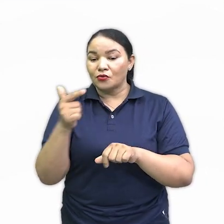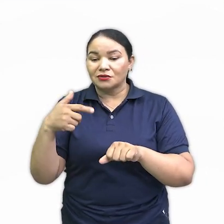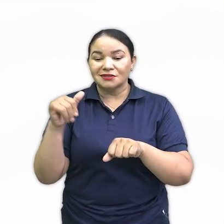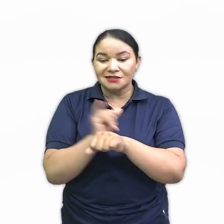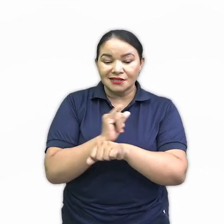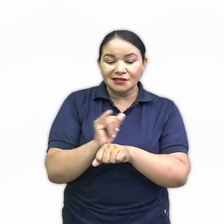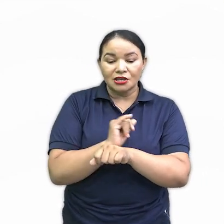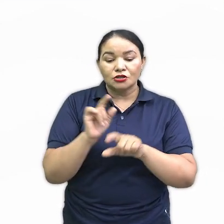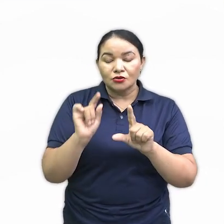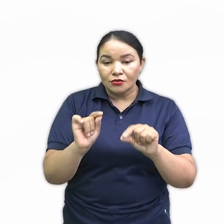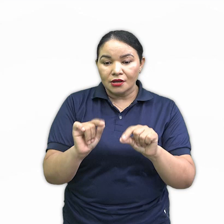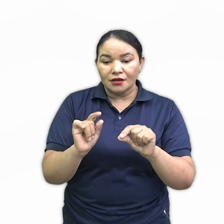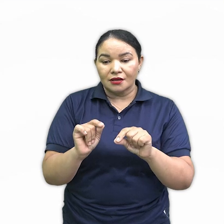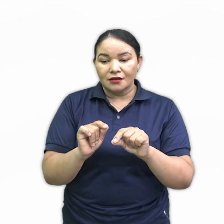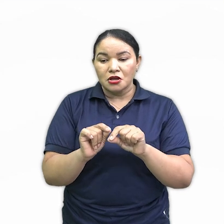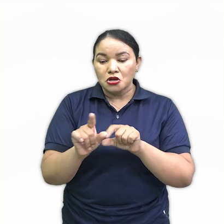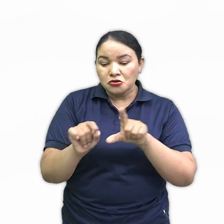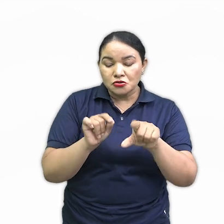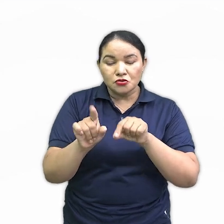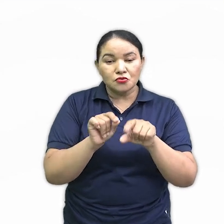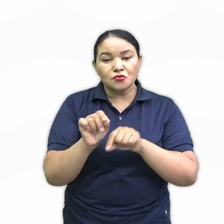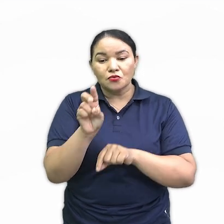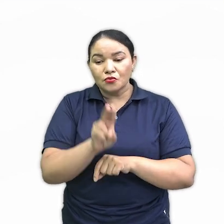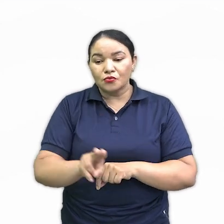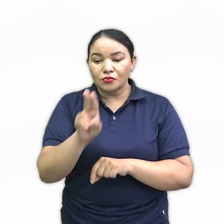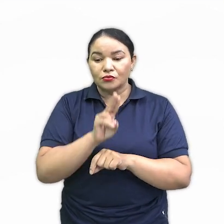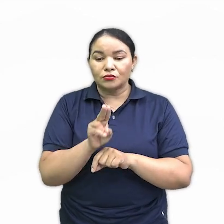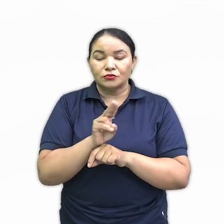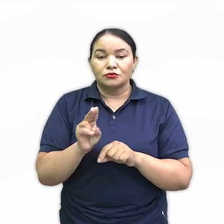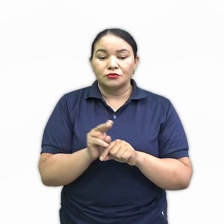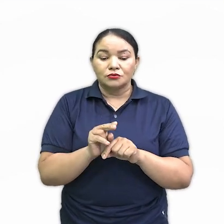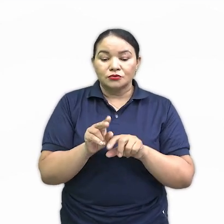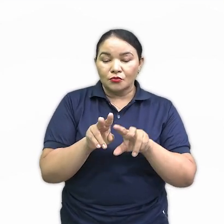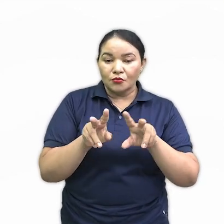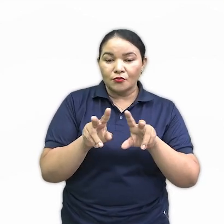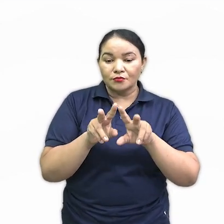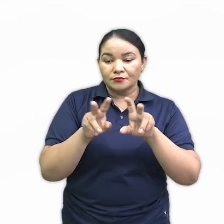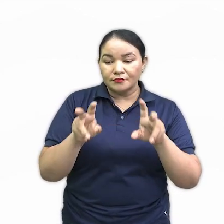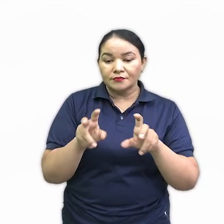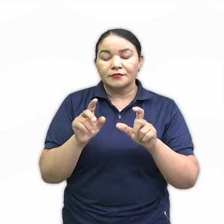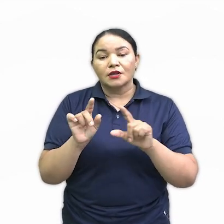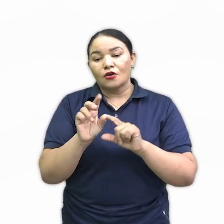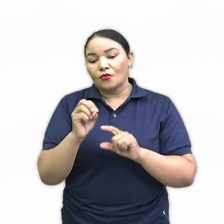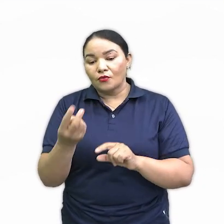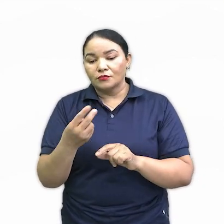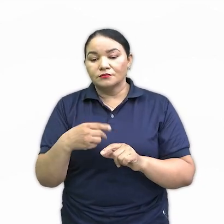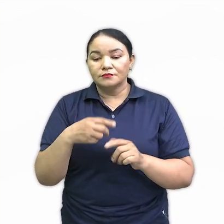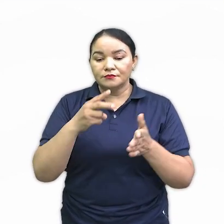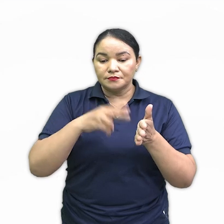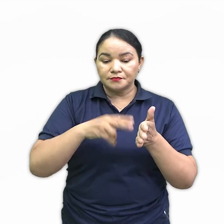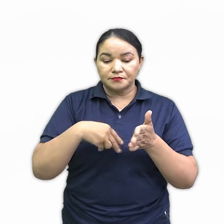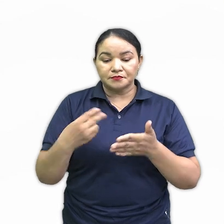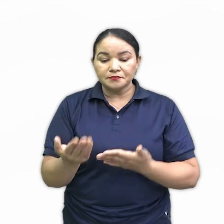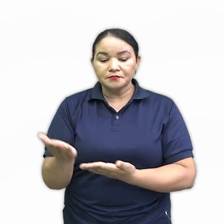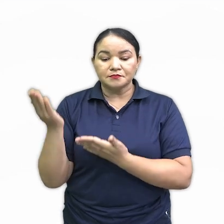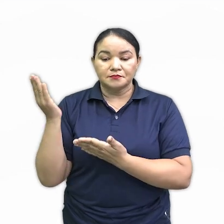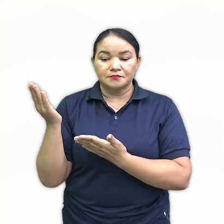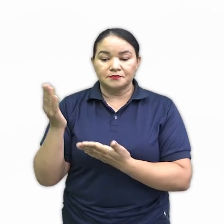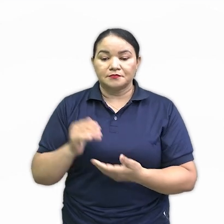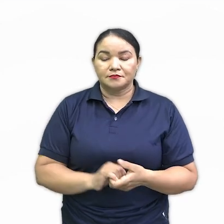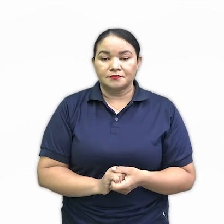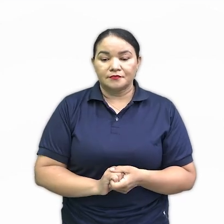of facts, um uso de fatos selecionados. Eles fazem um cherry picking, que é como se fosse,